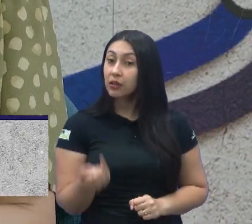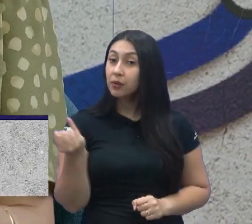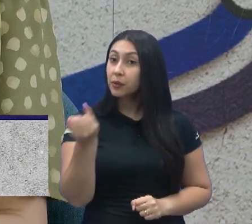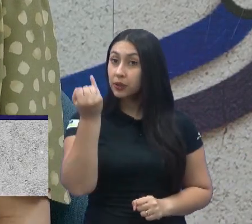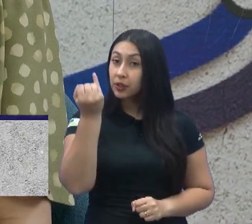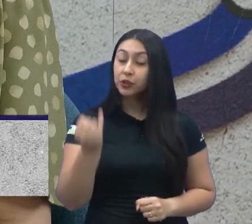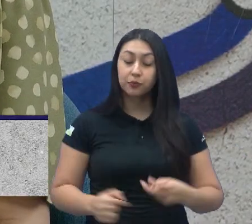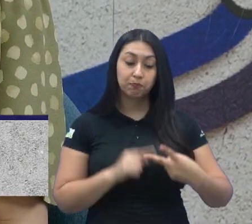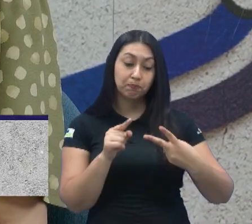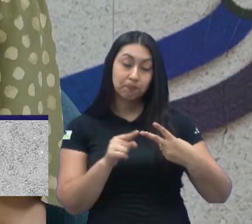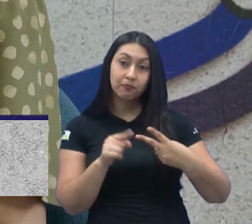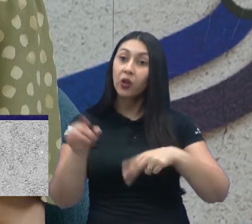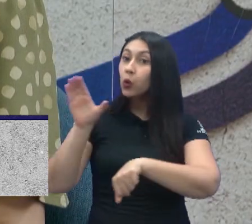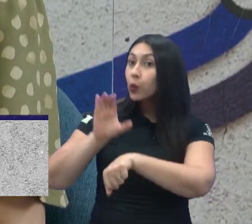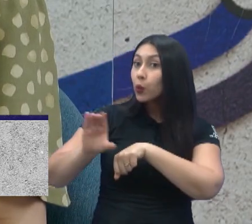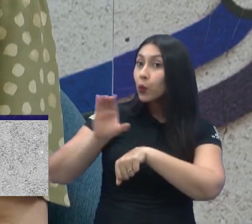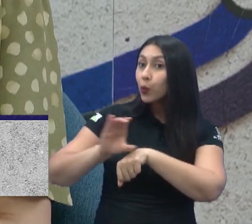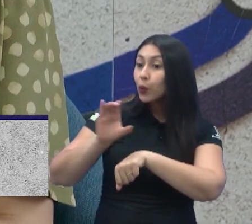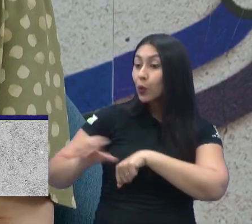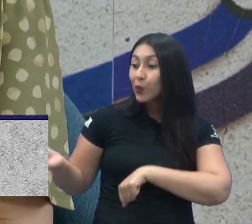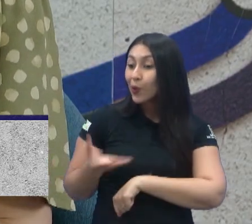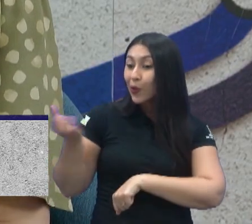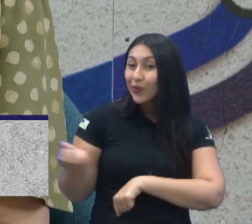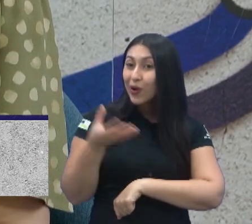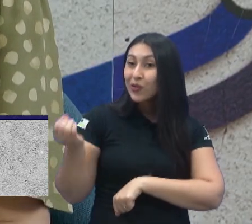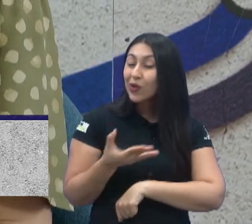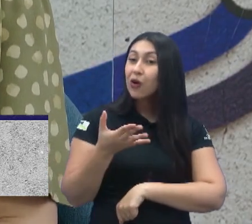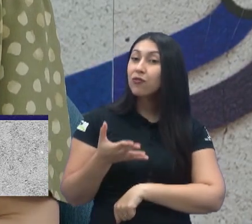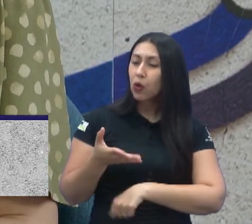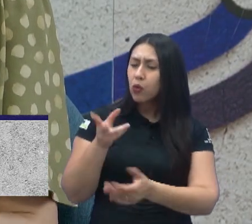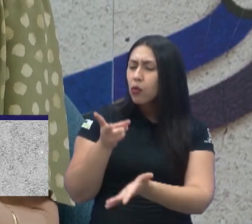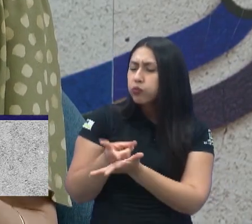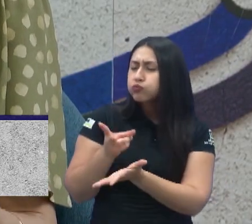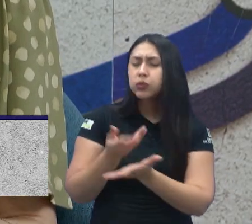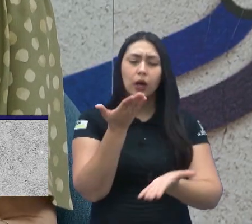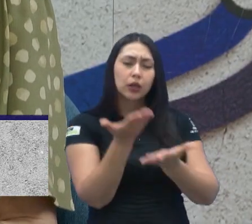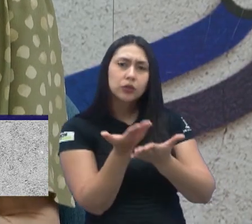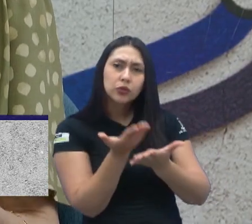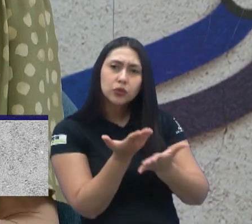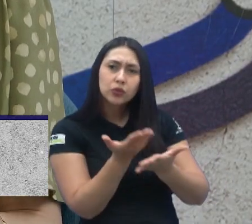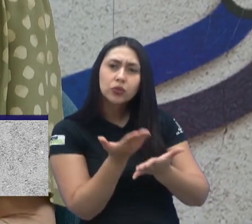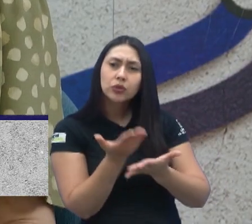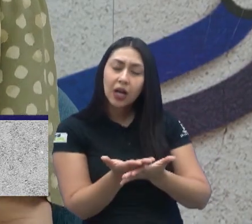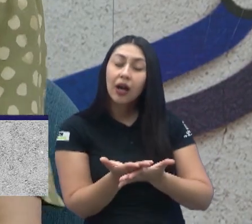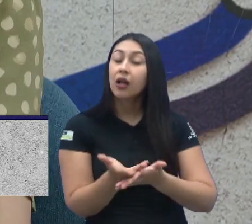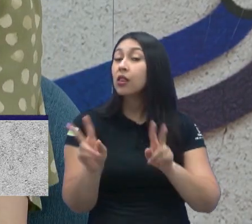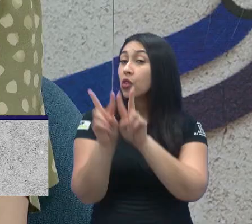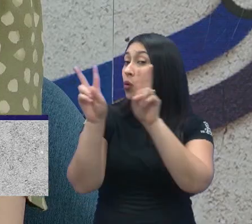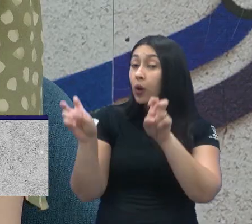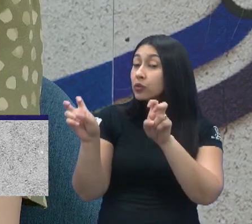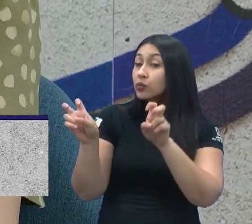ou cursos de atualização, de educação continuada, cursos informais sobre as questões